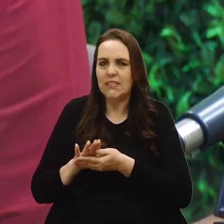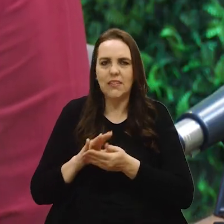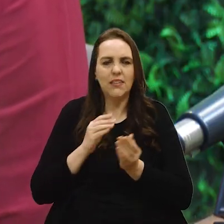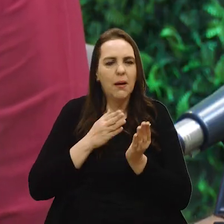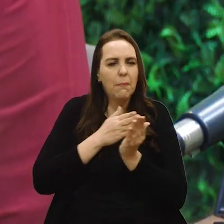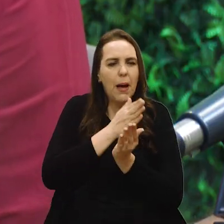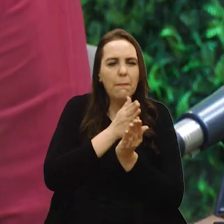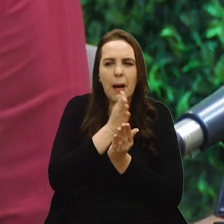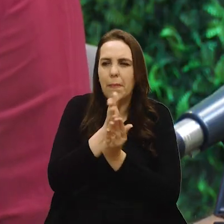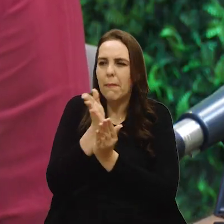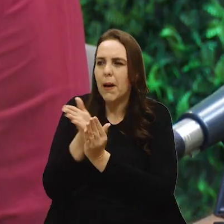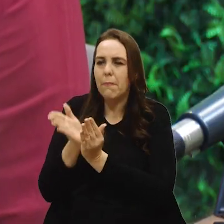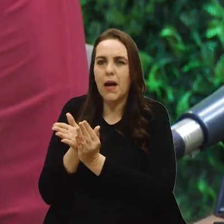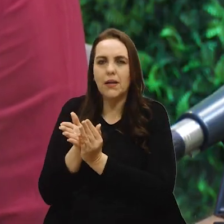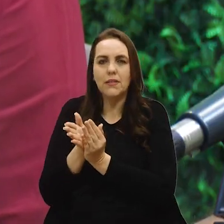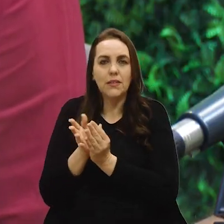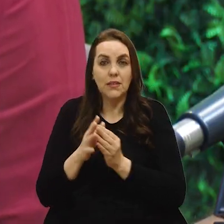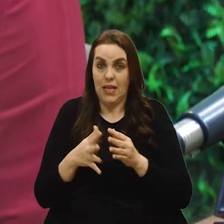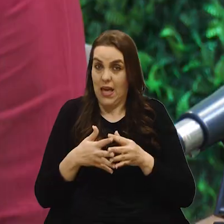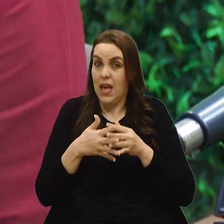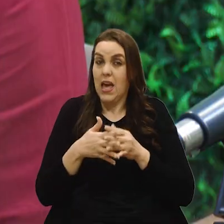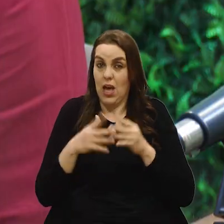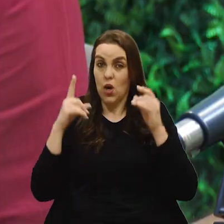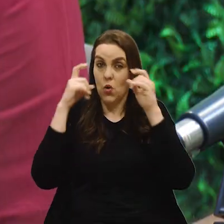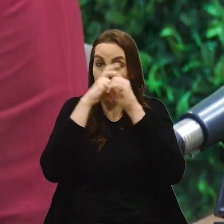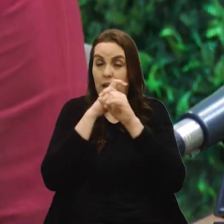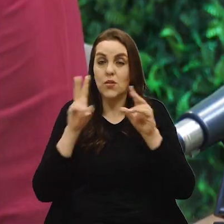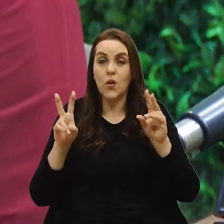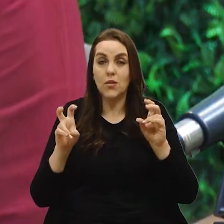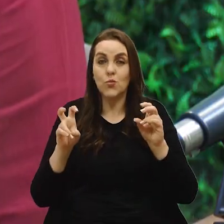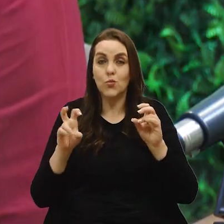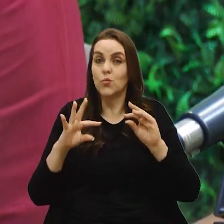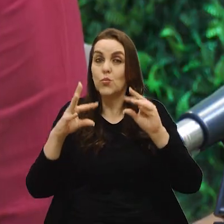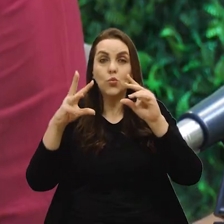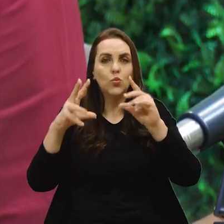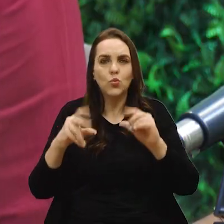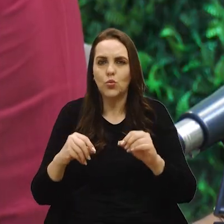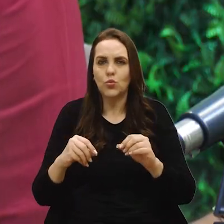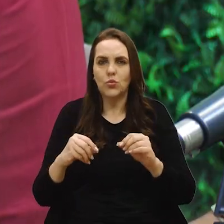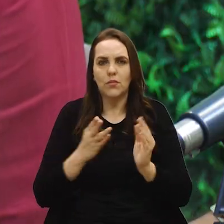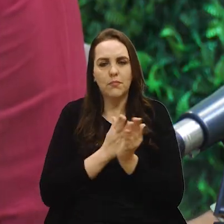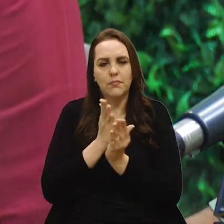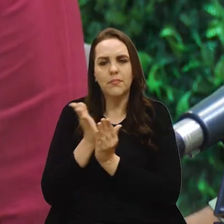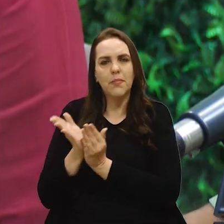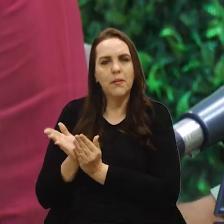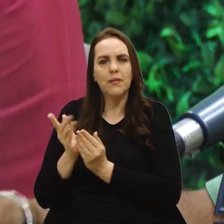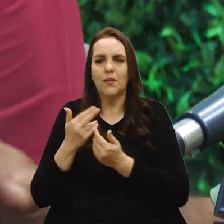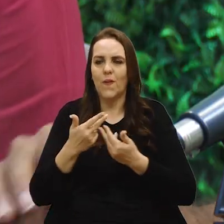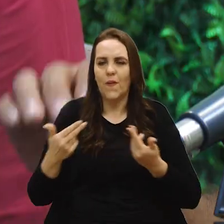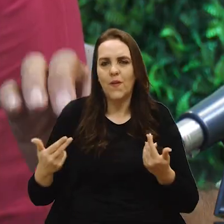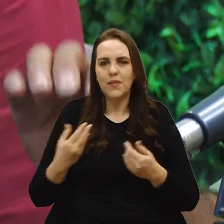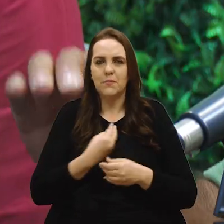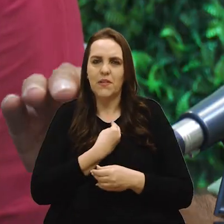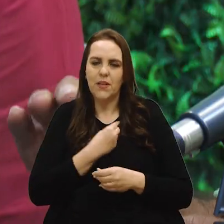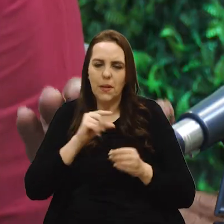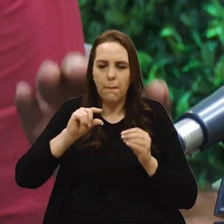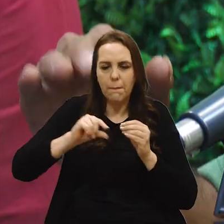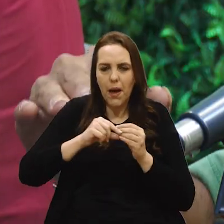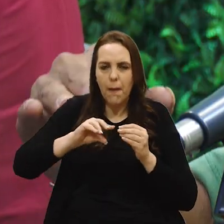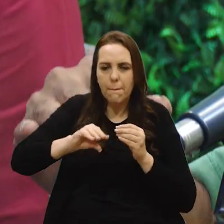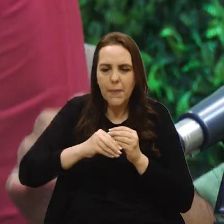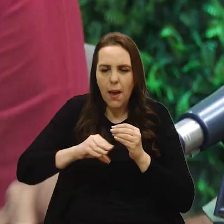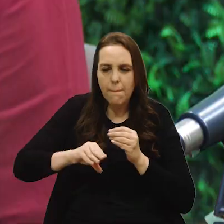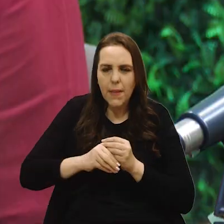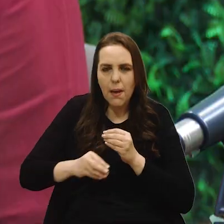rua. É complexo o assunto, sabe? Mas tudo faz parte, onde que um monte de coisinhas